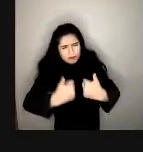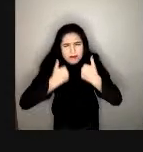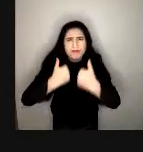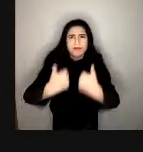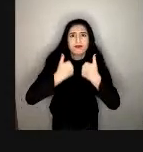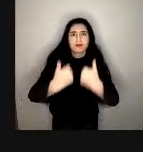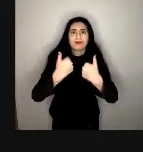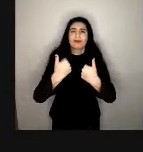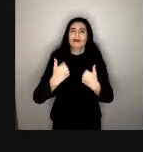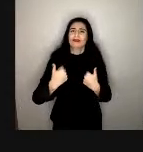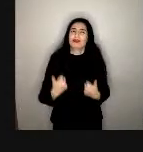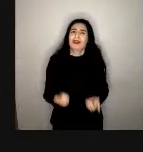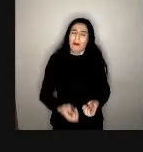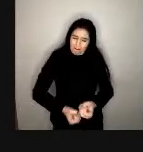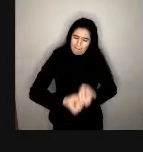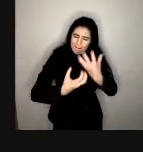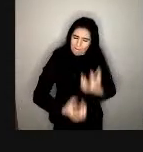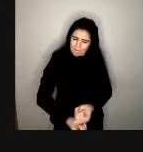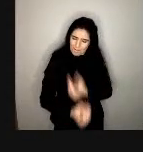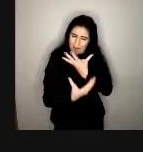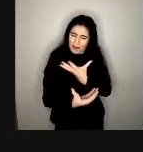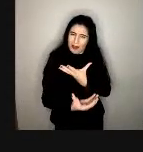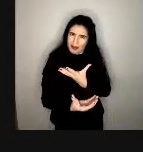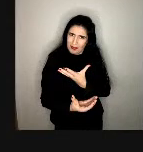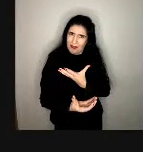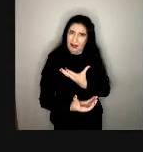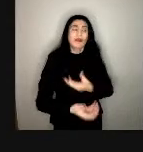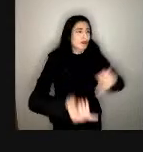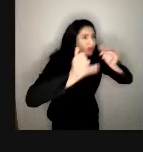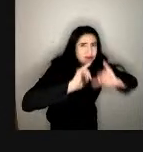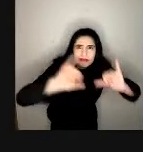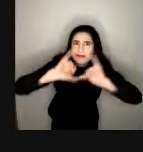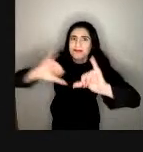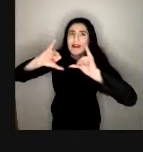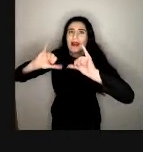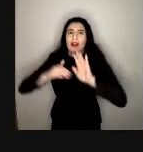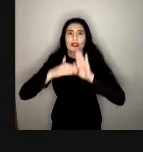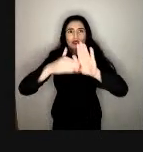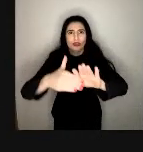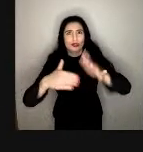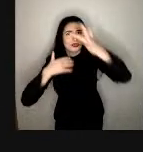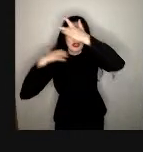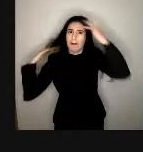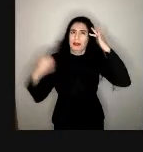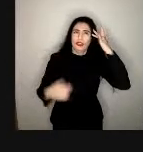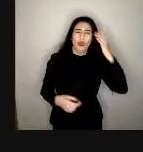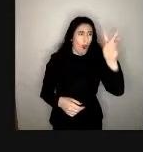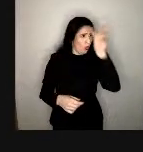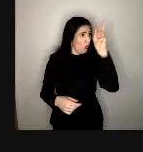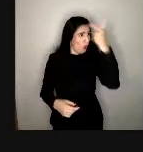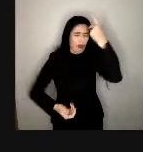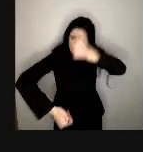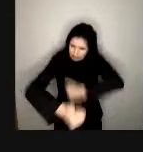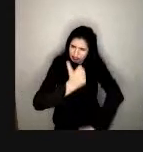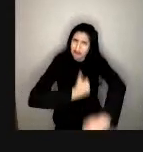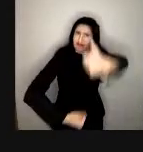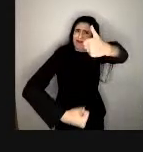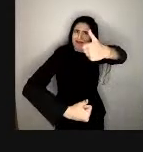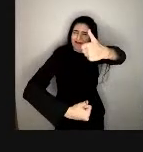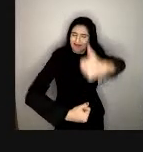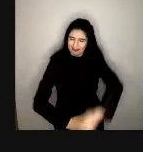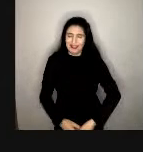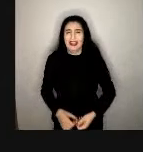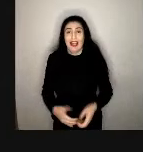dele para ajudar as pessoas aí em nada, faz tudo o que ele pode para poder ajudar as